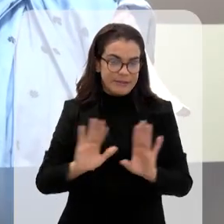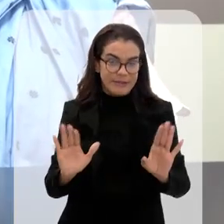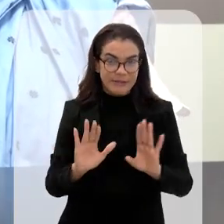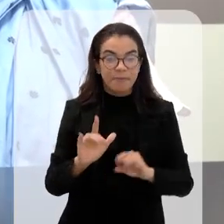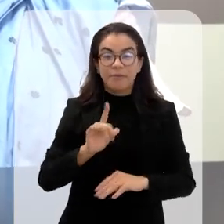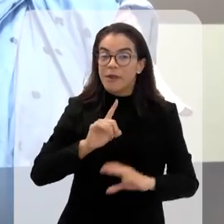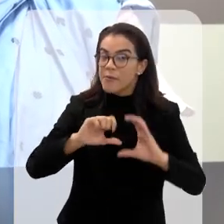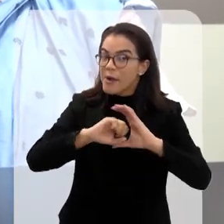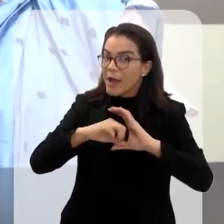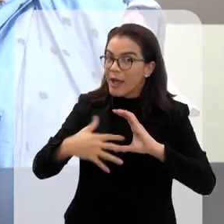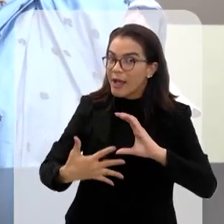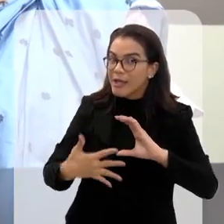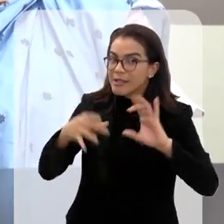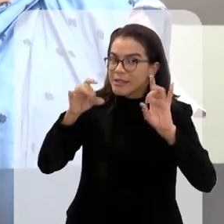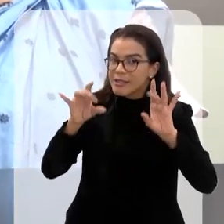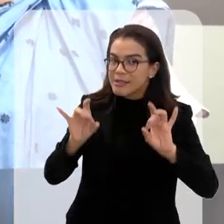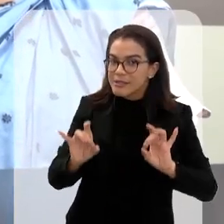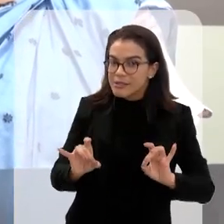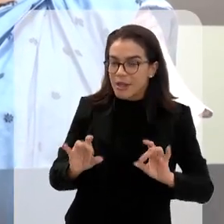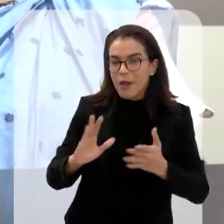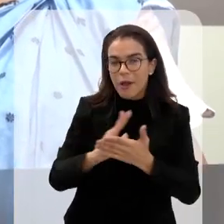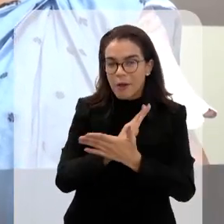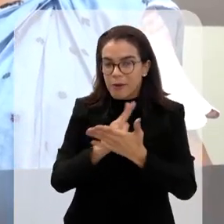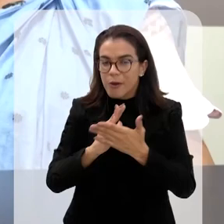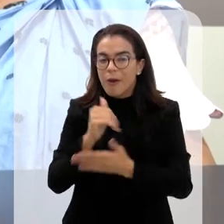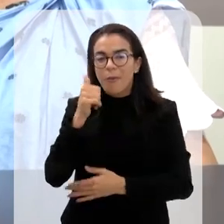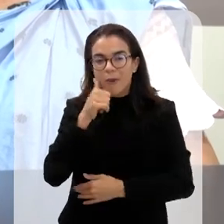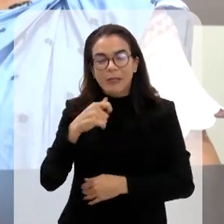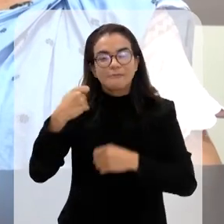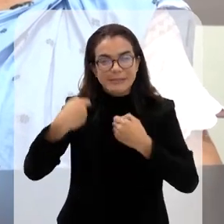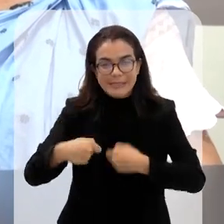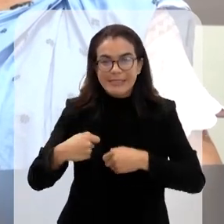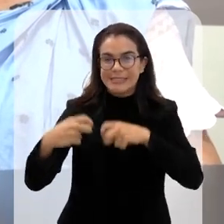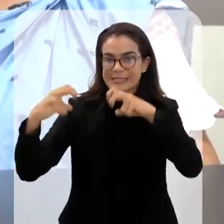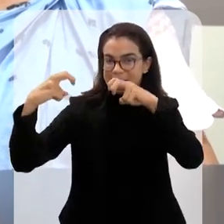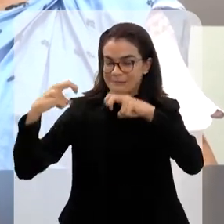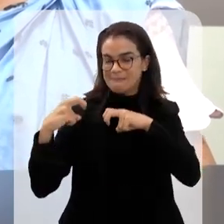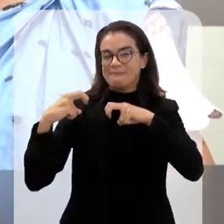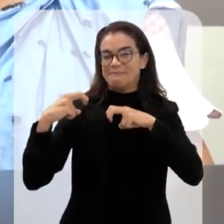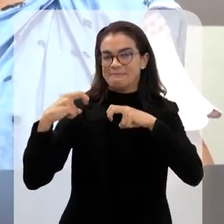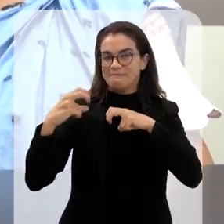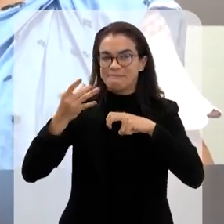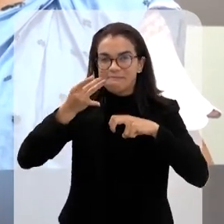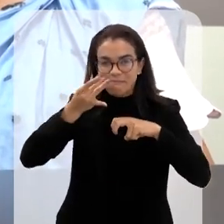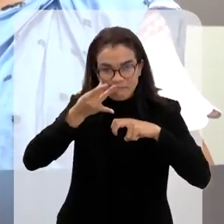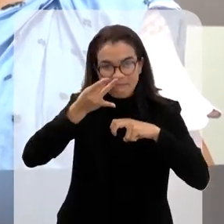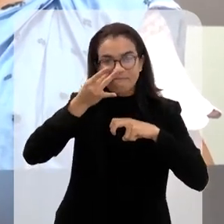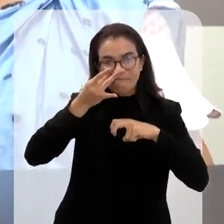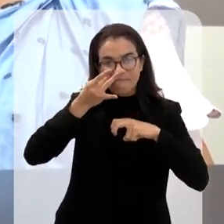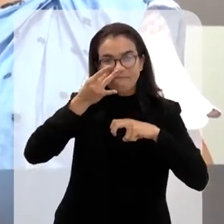que nós temos uma característica. Algumas mulheres precisam ser ouvidas.